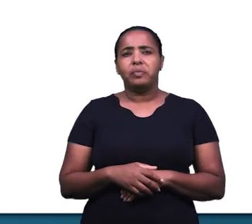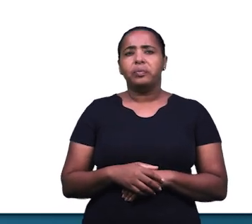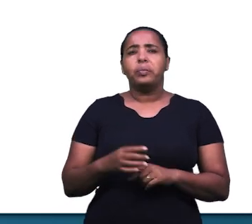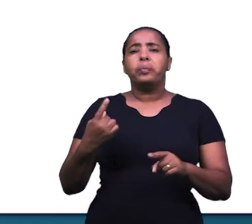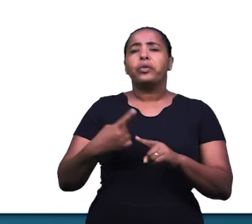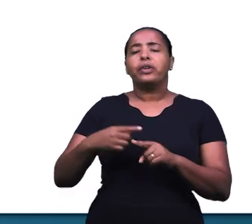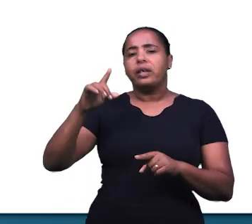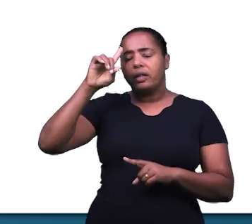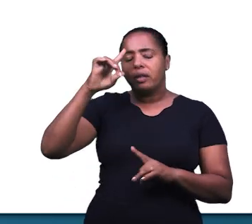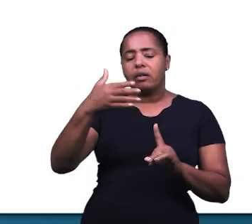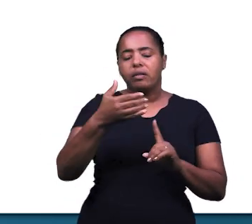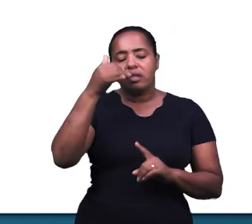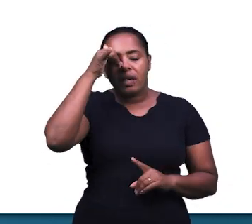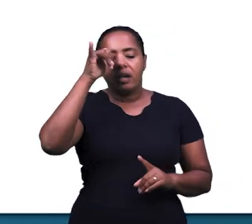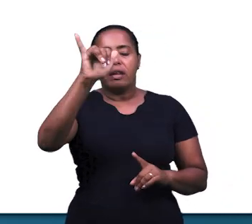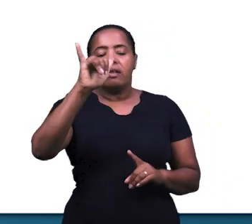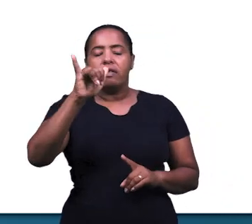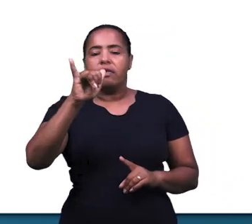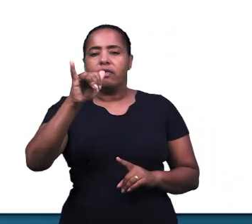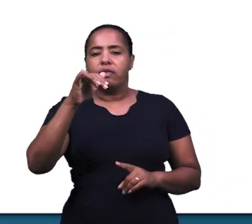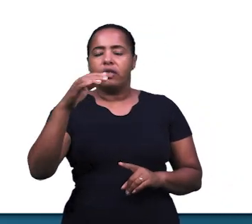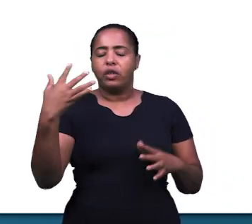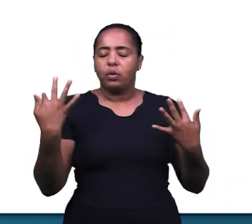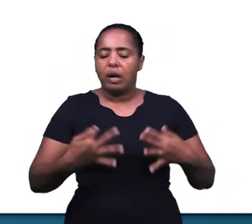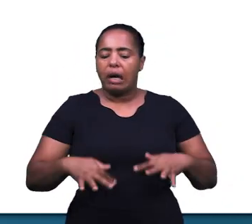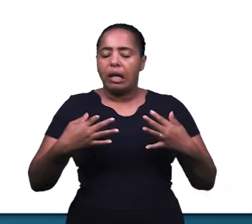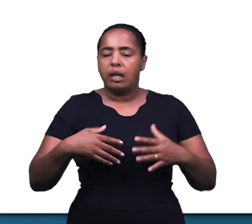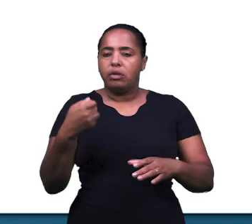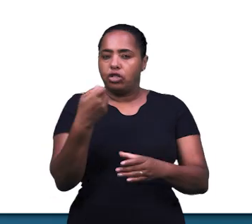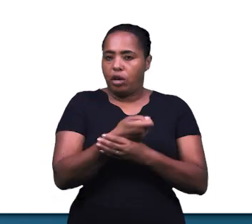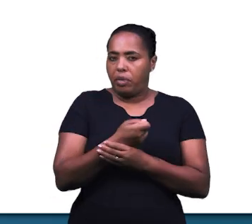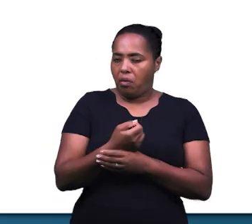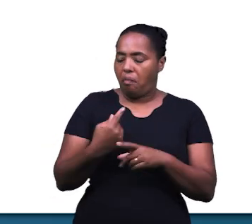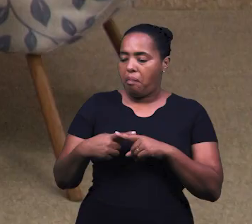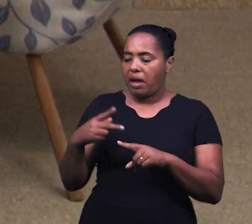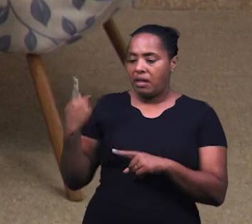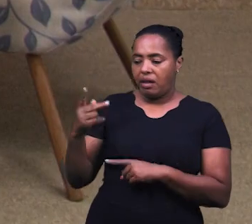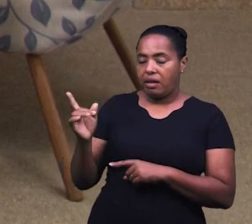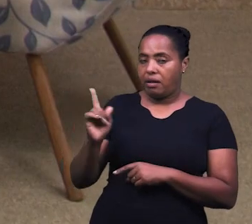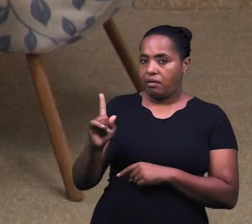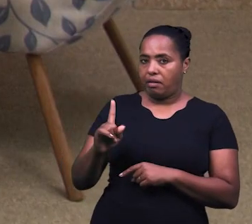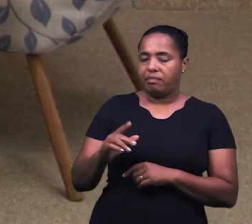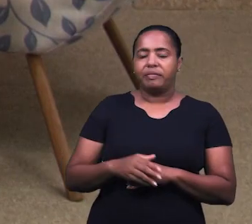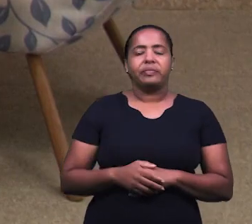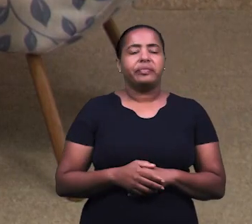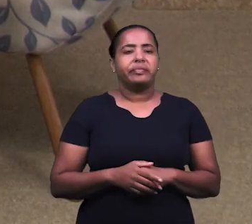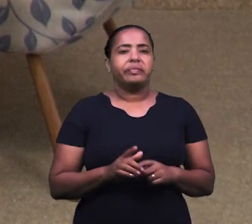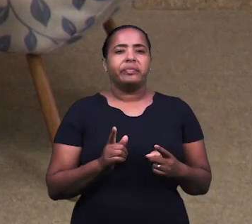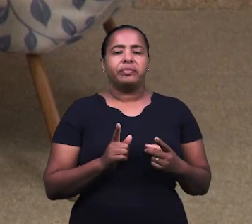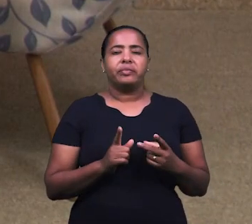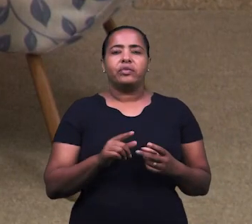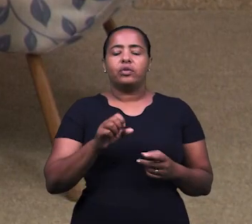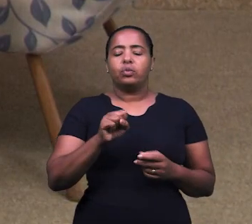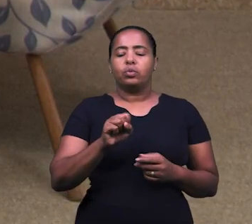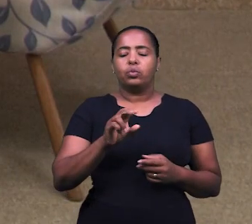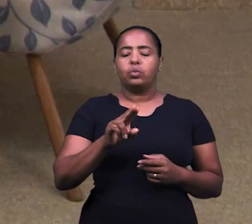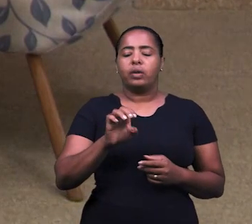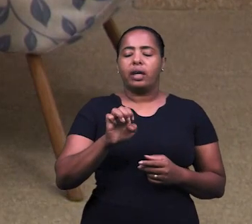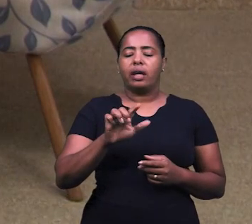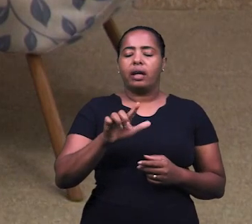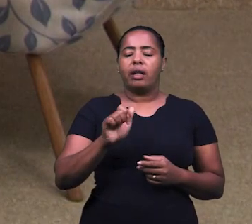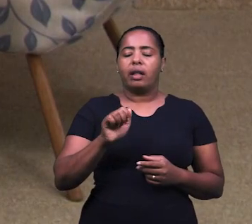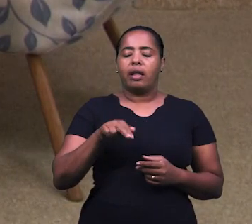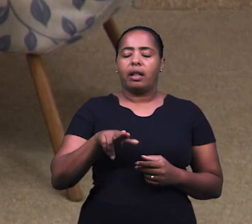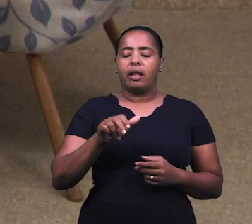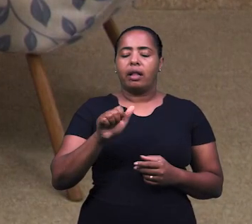de Abraão e não poupou a sua dor? Quem vai responder é a nossa irmã Suilana, também